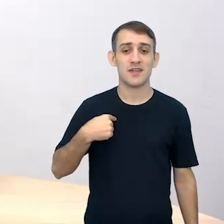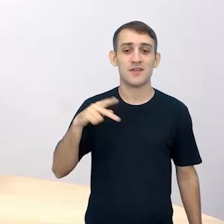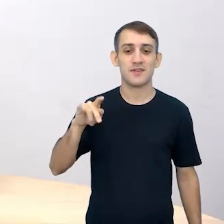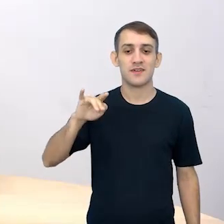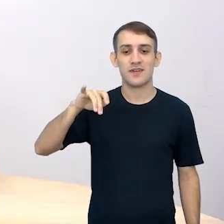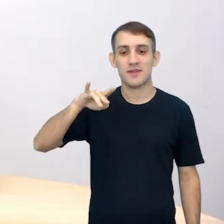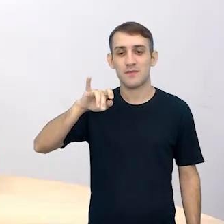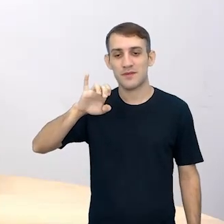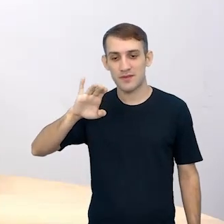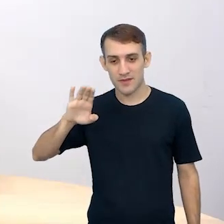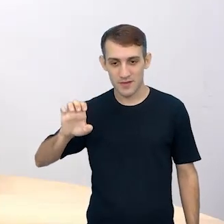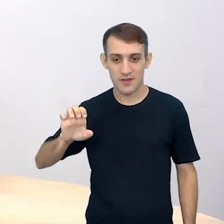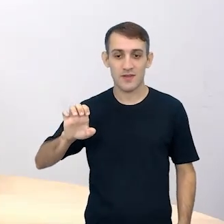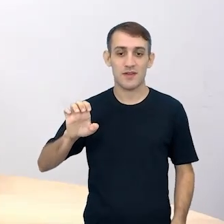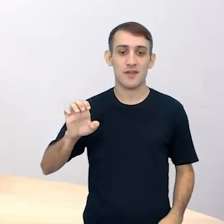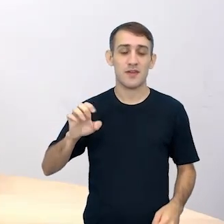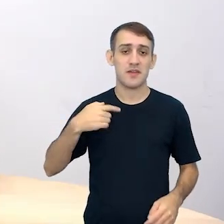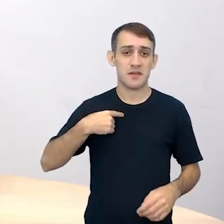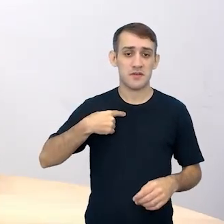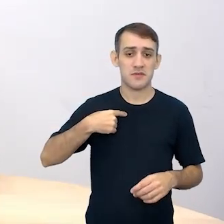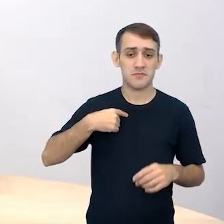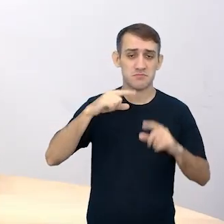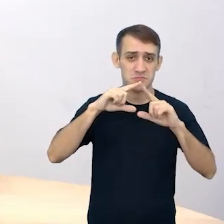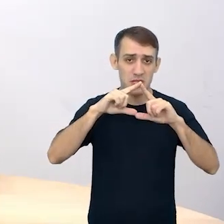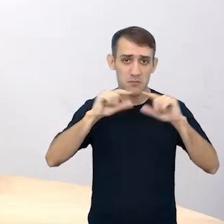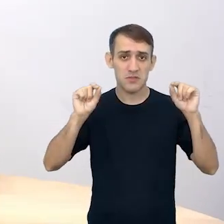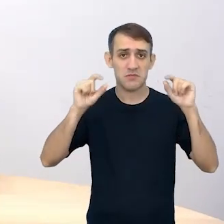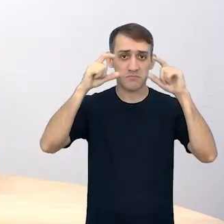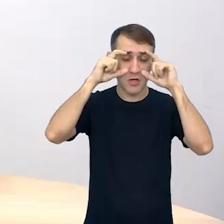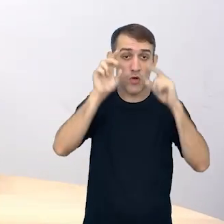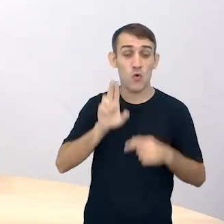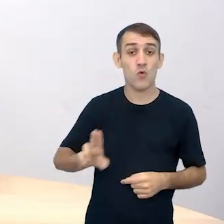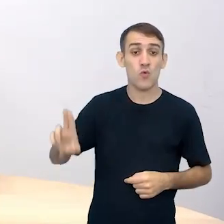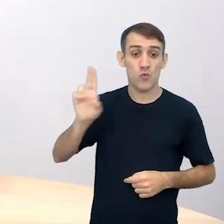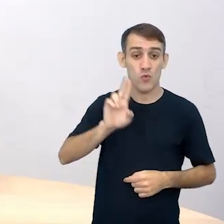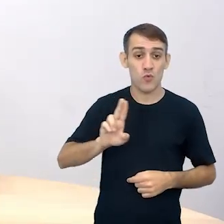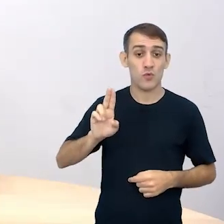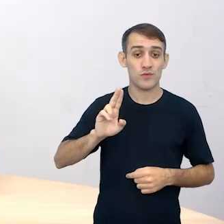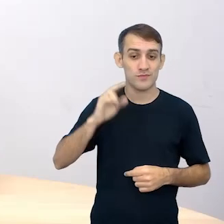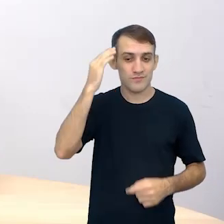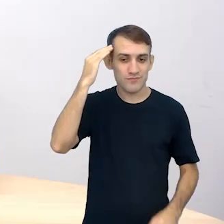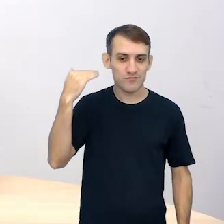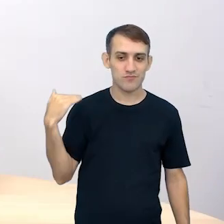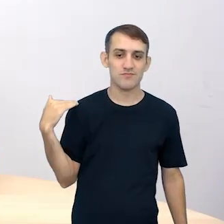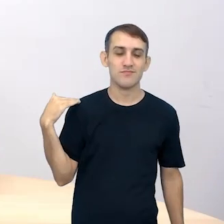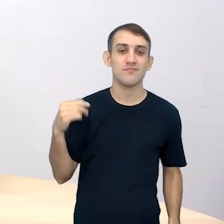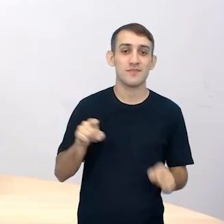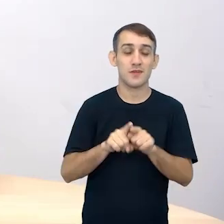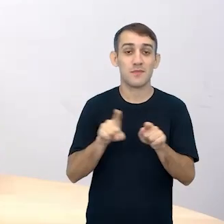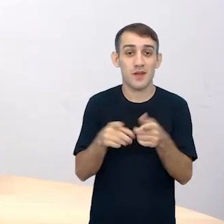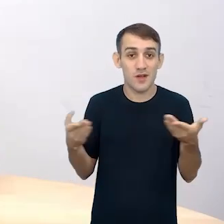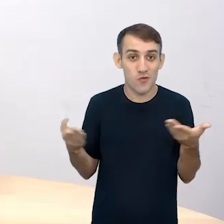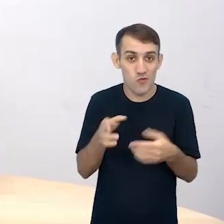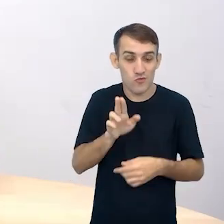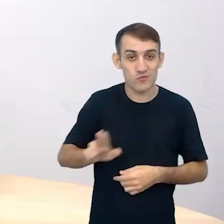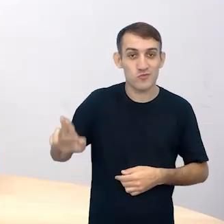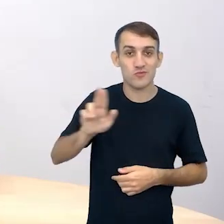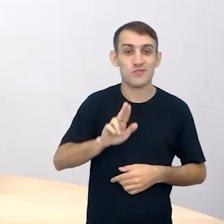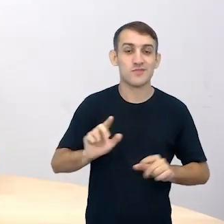Quimíssima Comac, oriental, uso óculos, o meu cabelo é na altura do ombro. Hoje estou